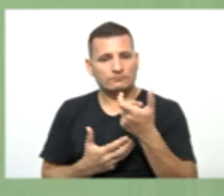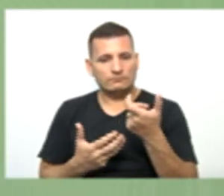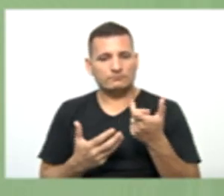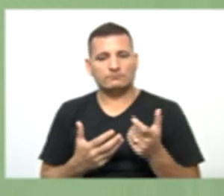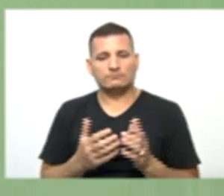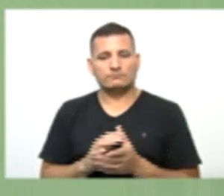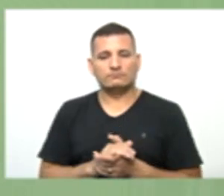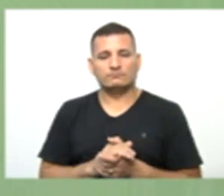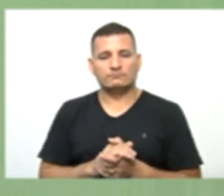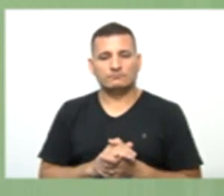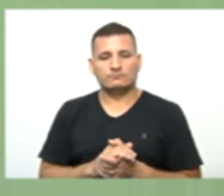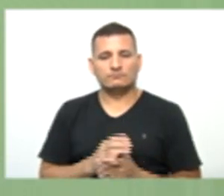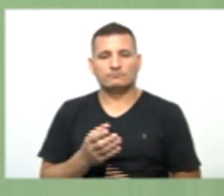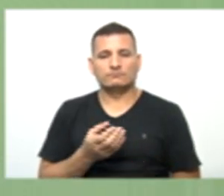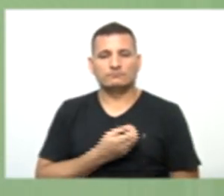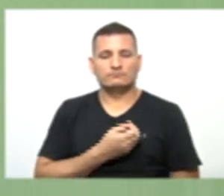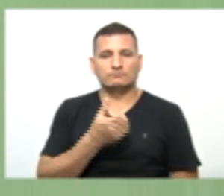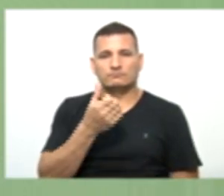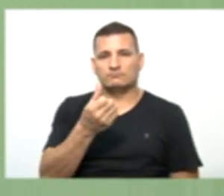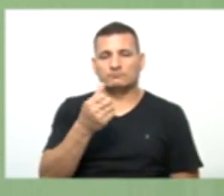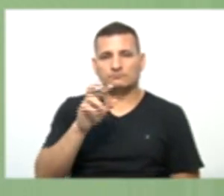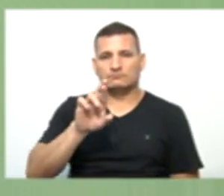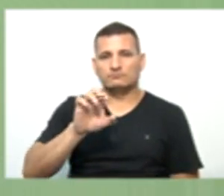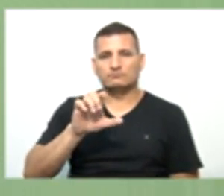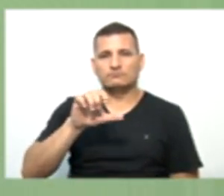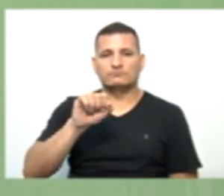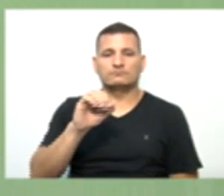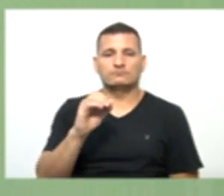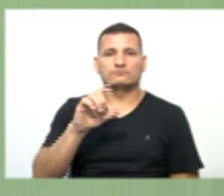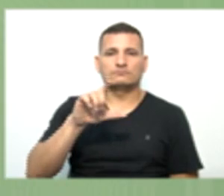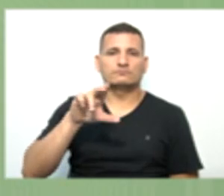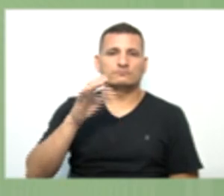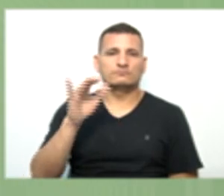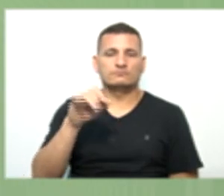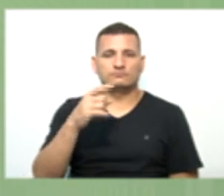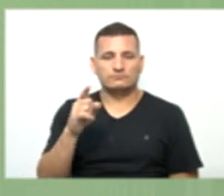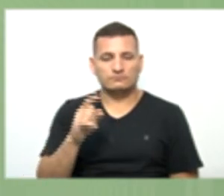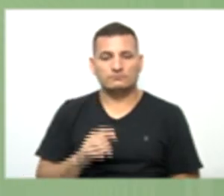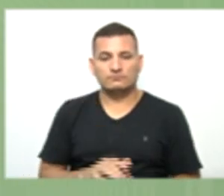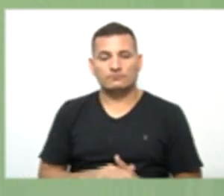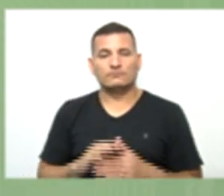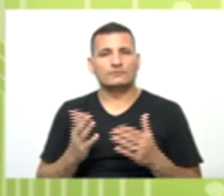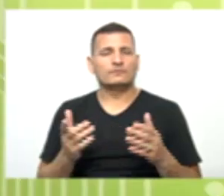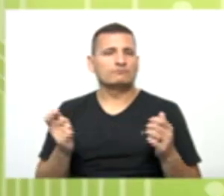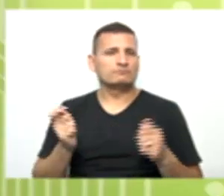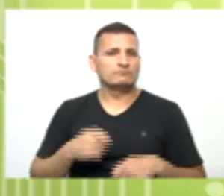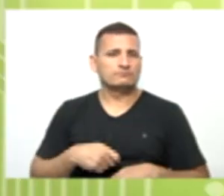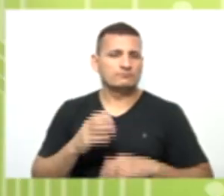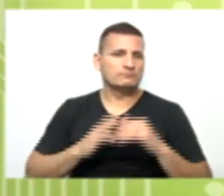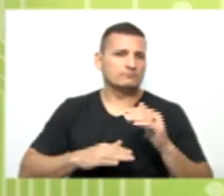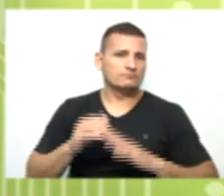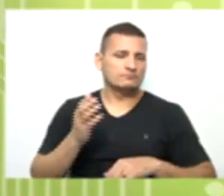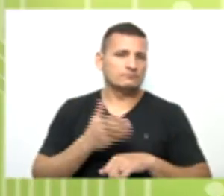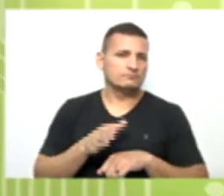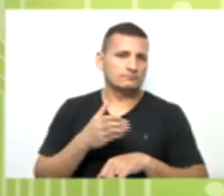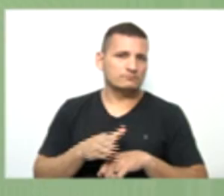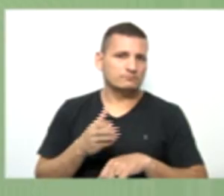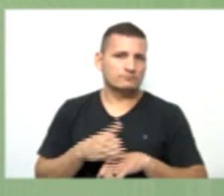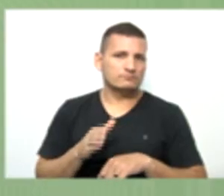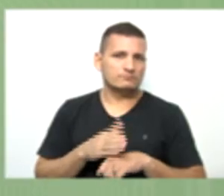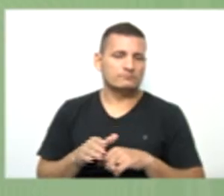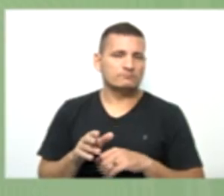número 6, né? E então, quais são as possibilidades de prática profissional supervisionada? Você tem